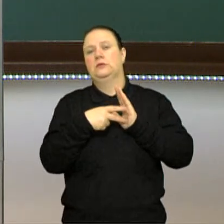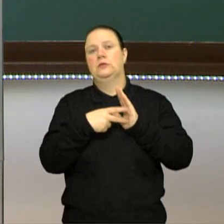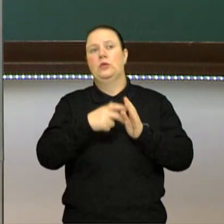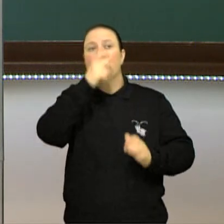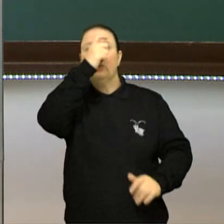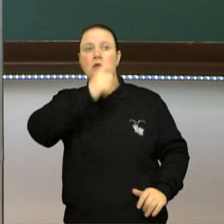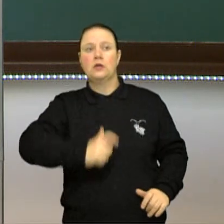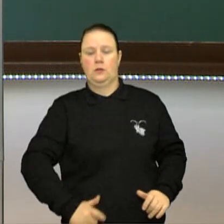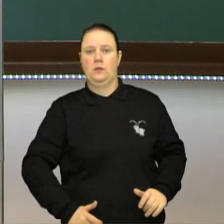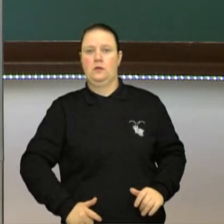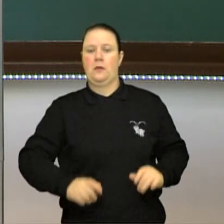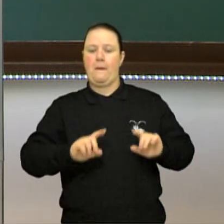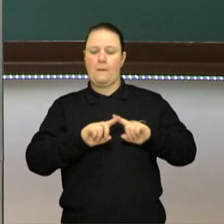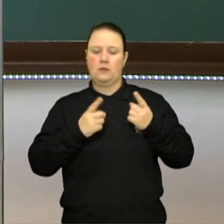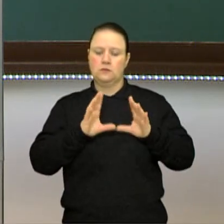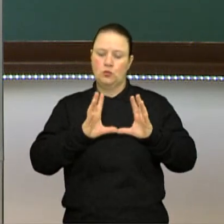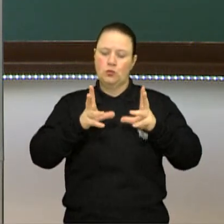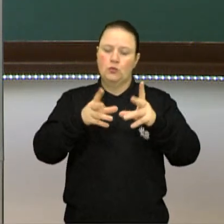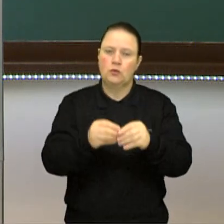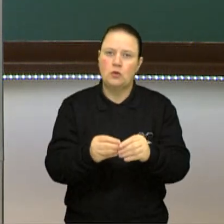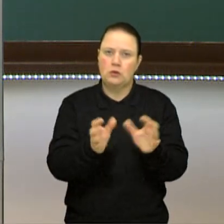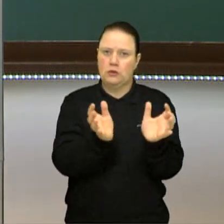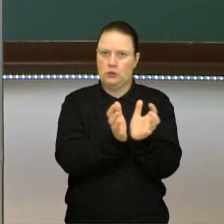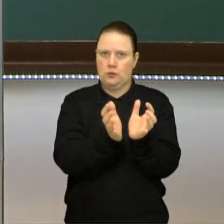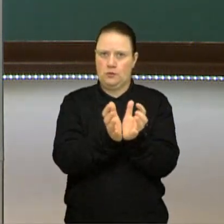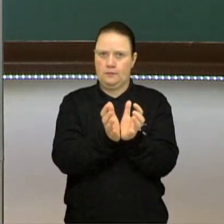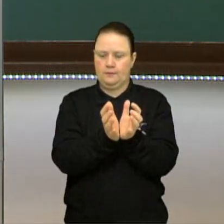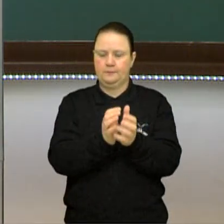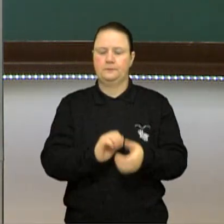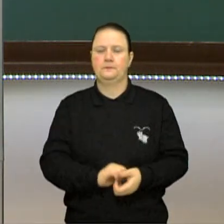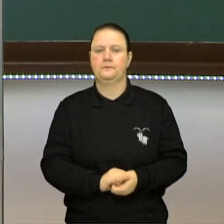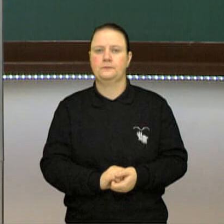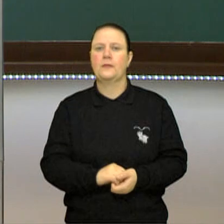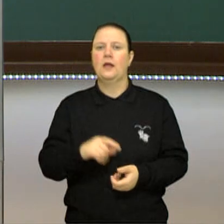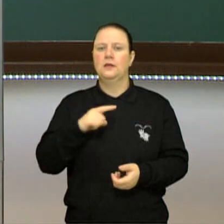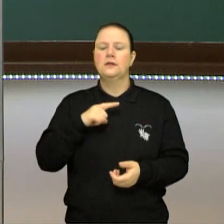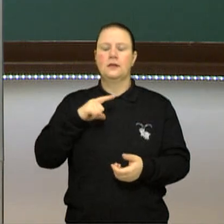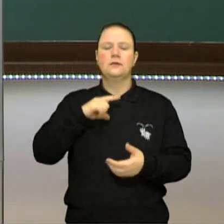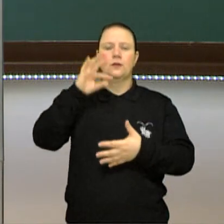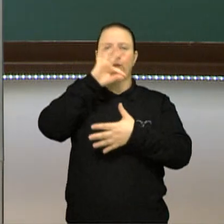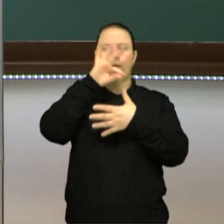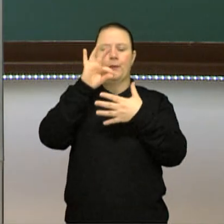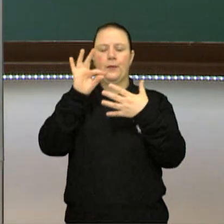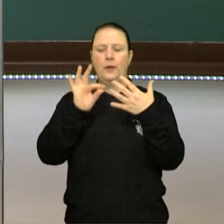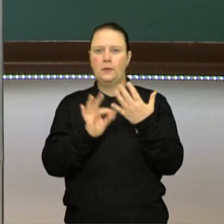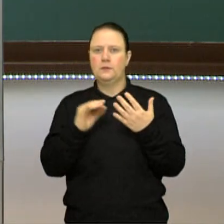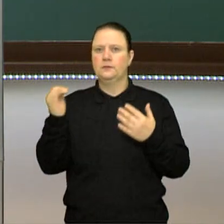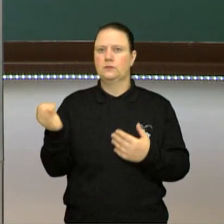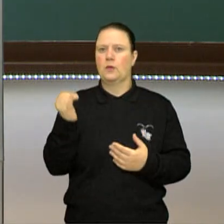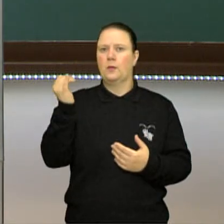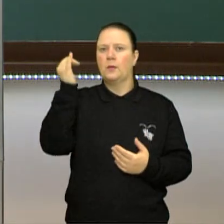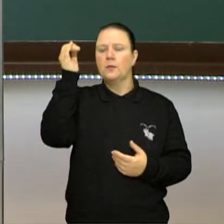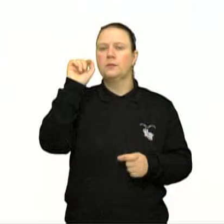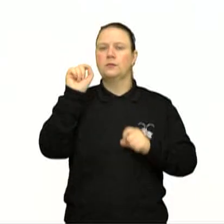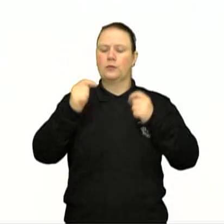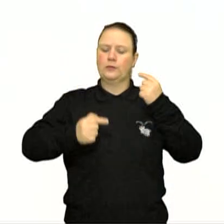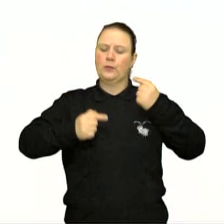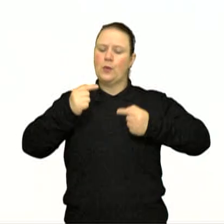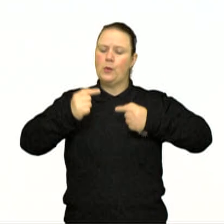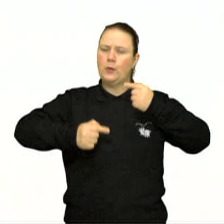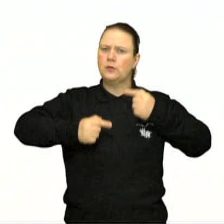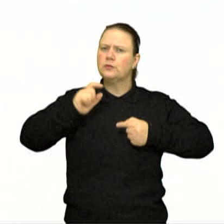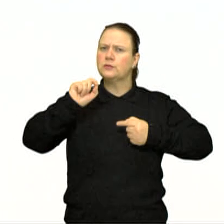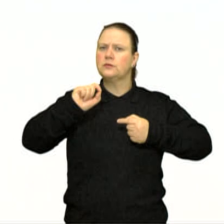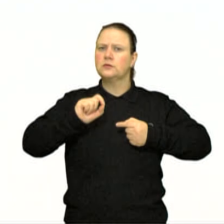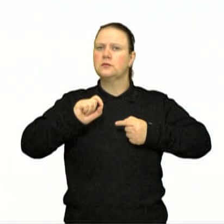de toda a comunidade apenas, tá? A gente tem alguns pontos importantes sobre a jihad, né, que é discutido sobre a